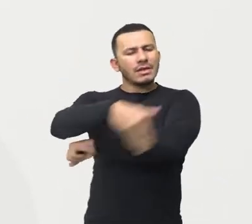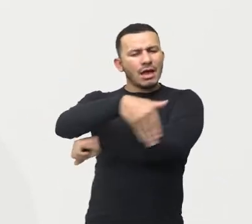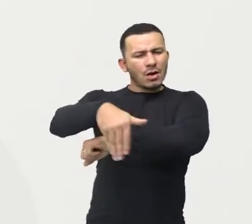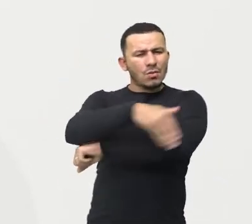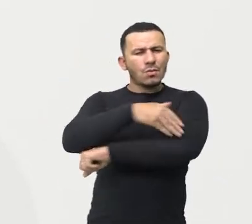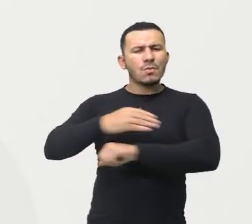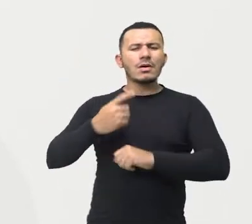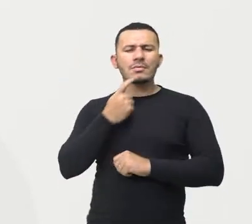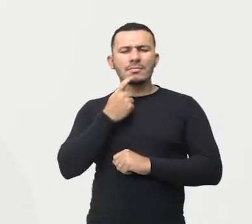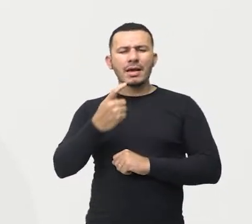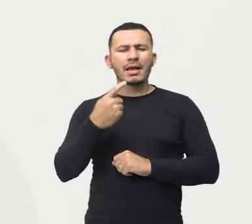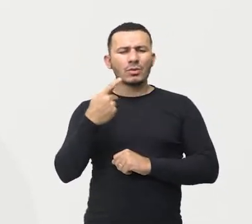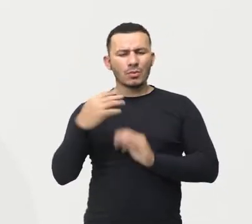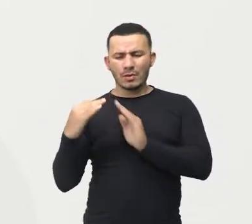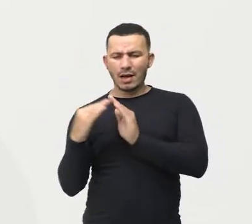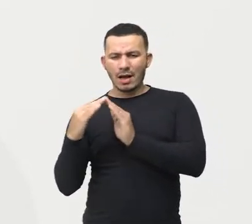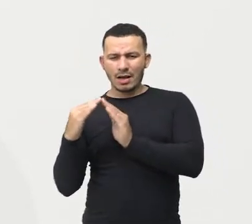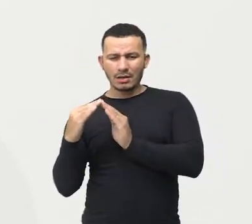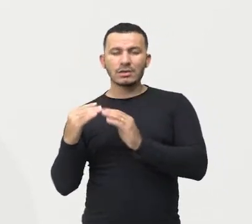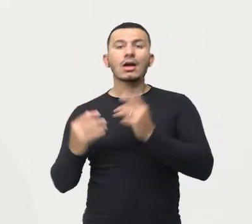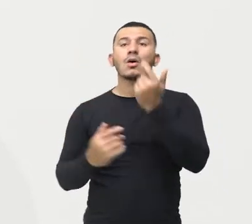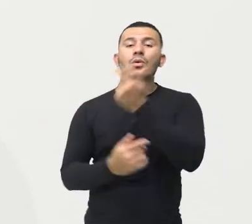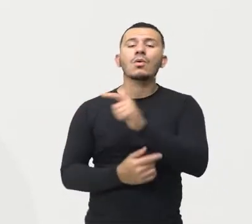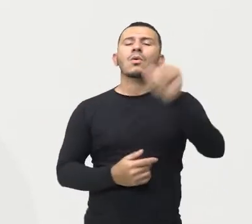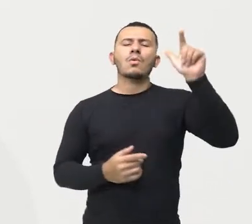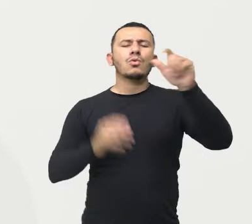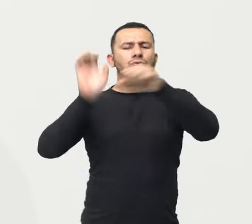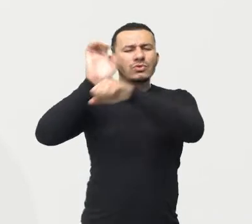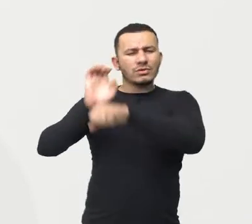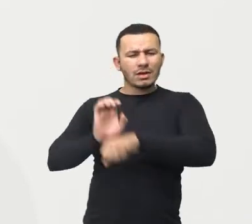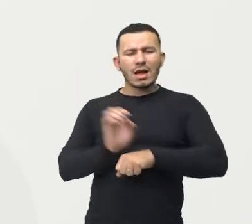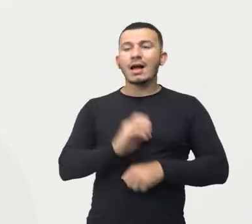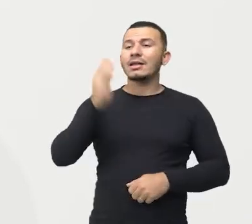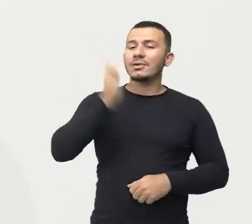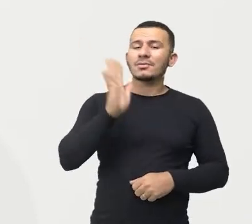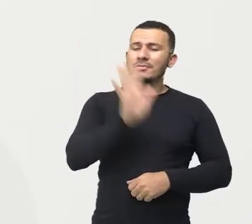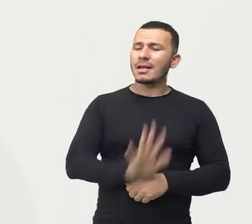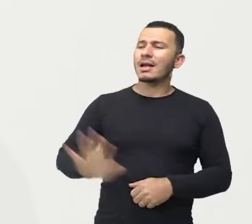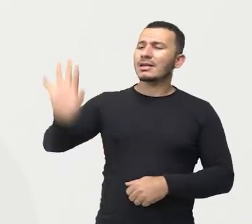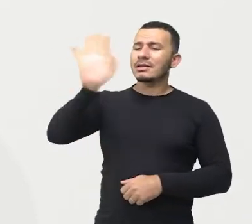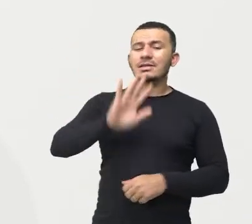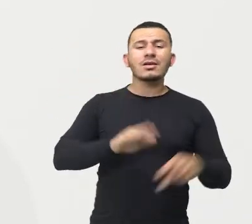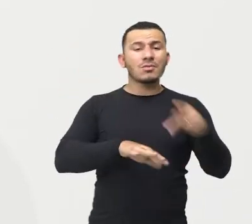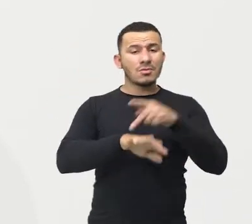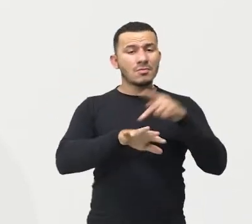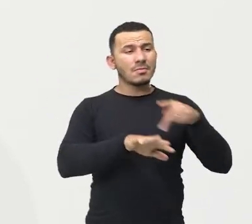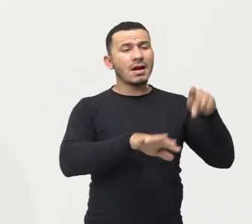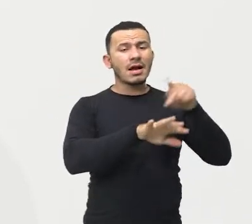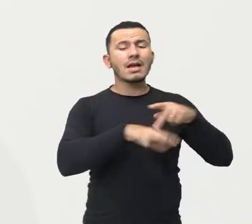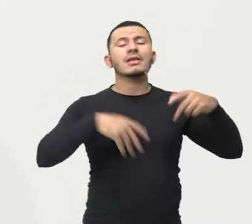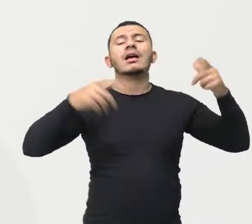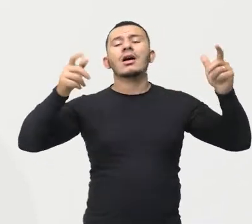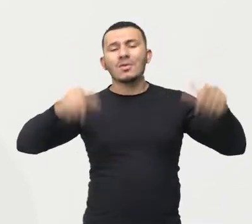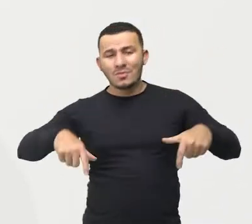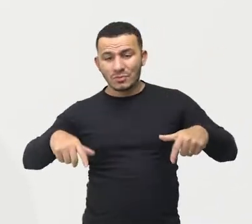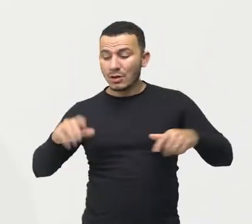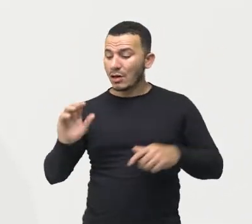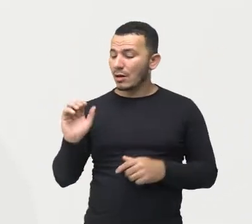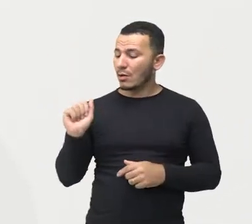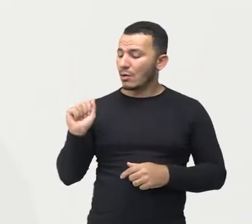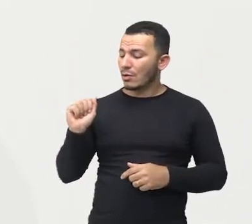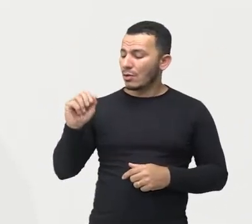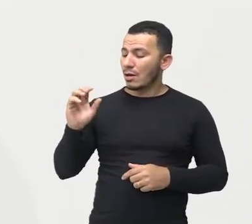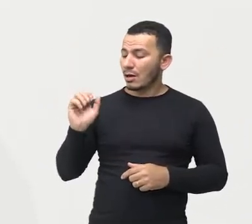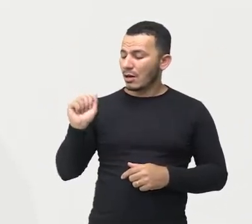sua casa, certo? Em outra cidade, no Brasil, em outro país. Perceba que esse onde